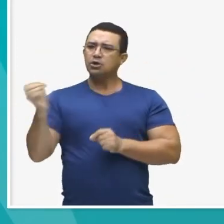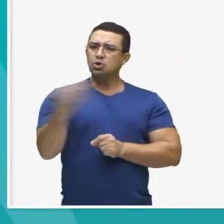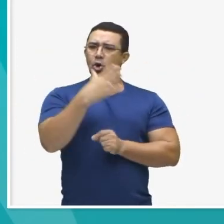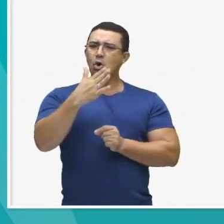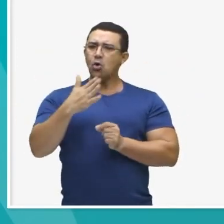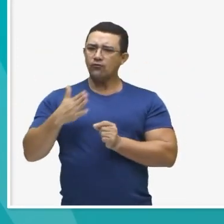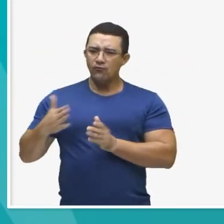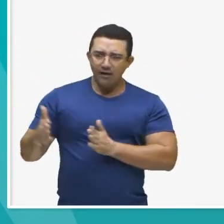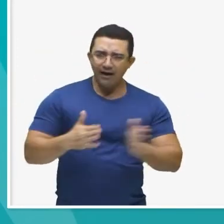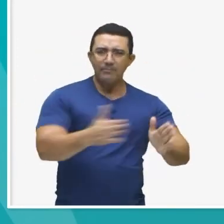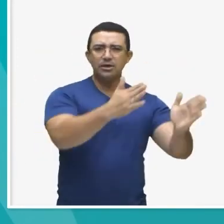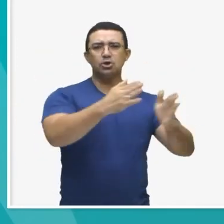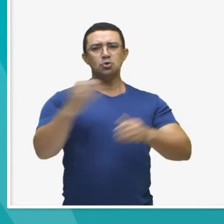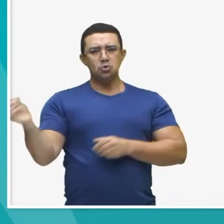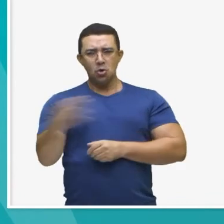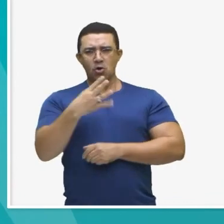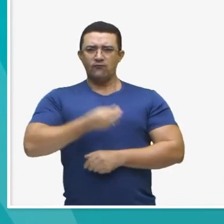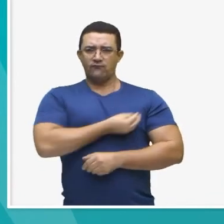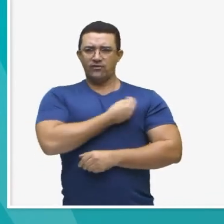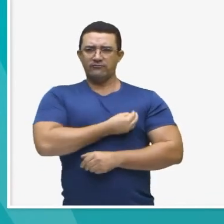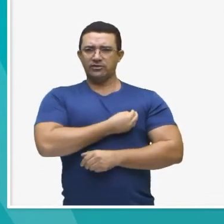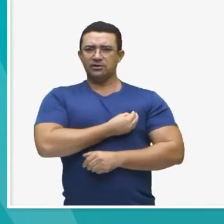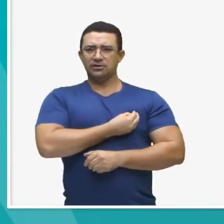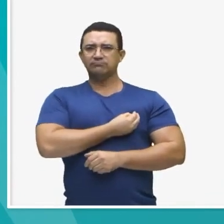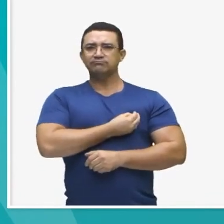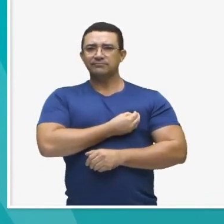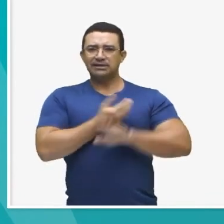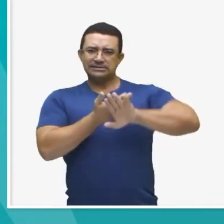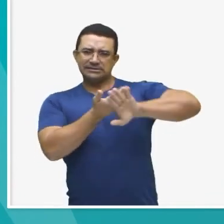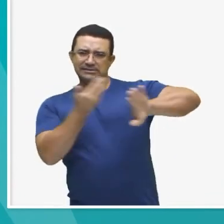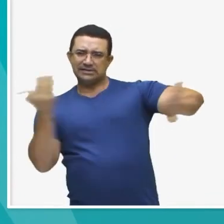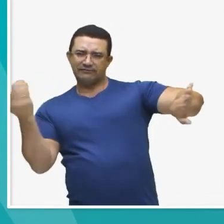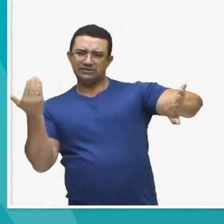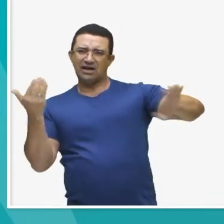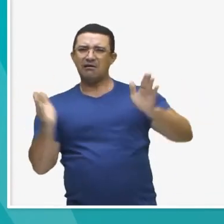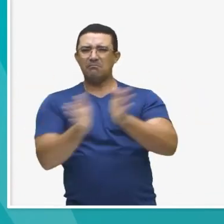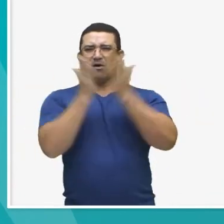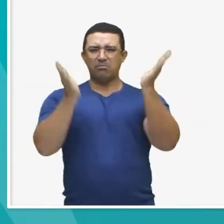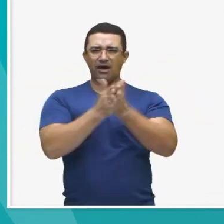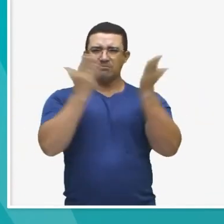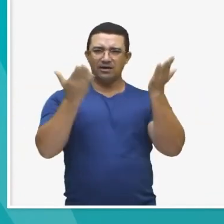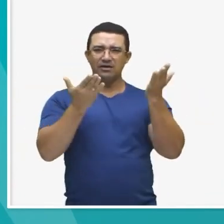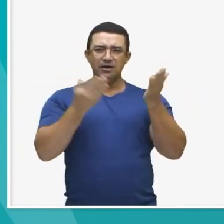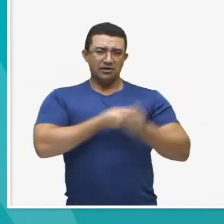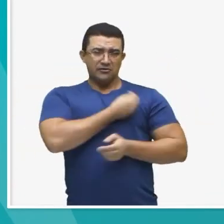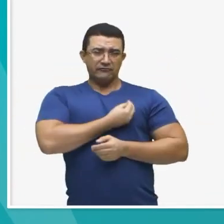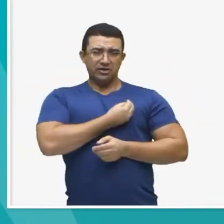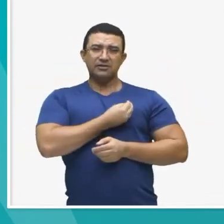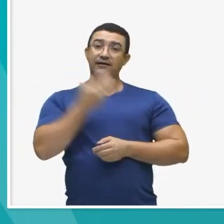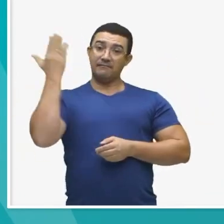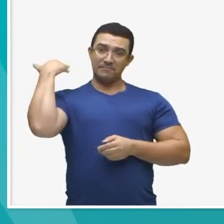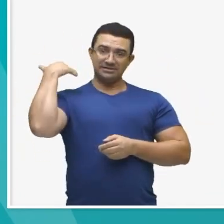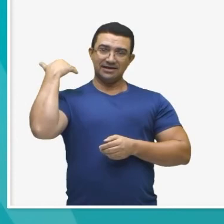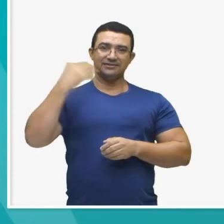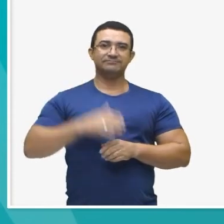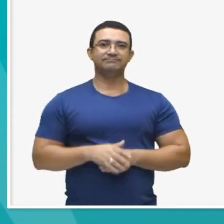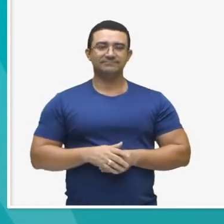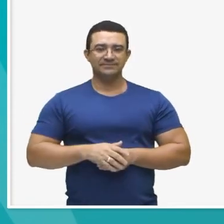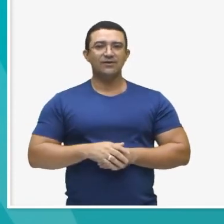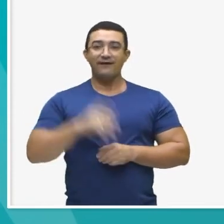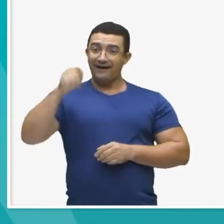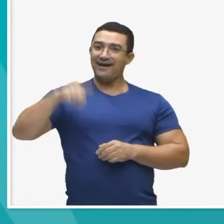e se afastar de fato de tanta miséria que ele deixou para trás. Então, linhas gerais, essa é a história do